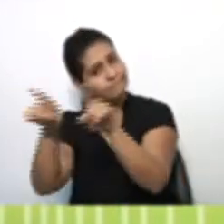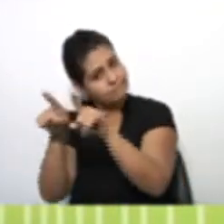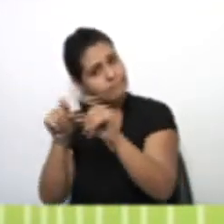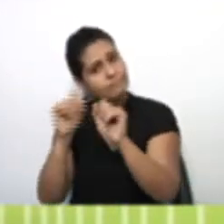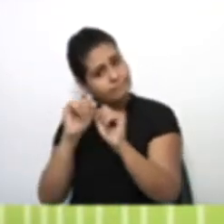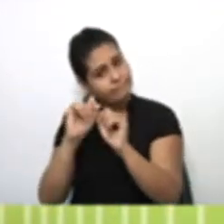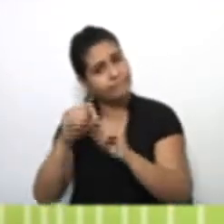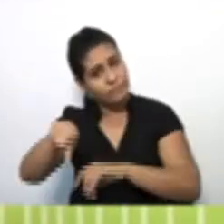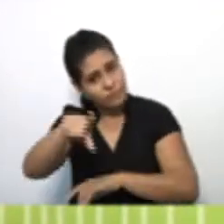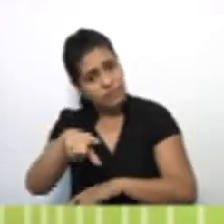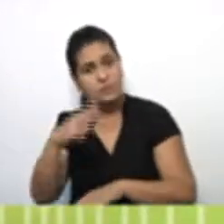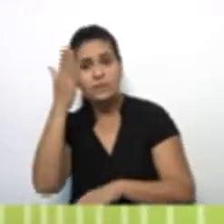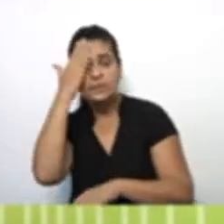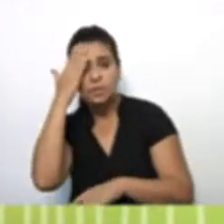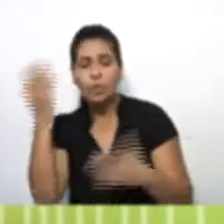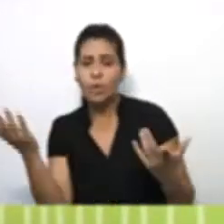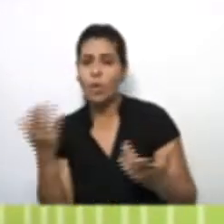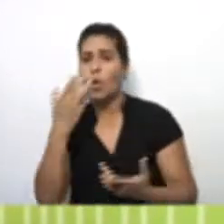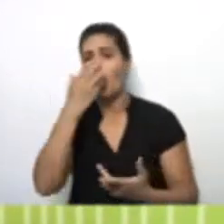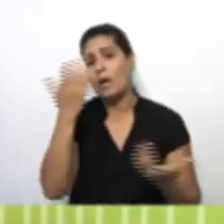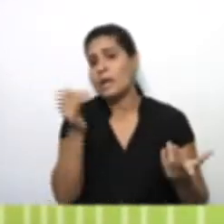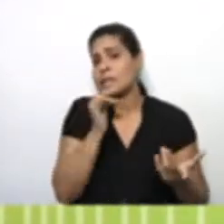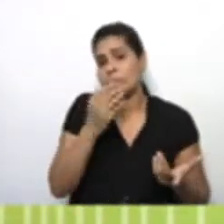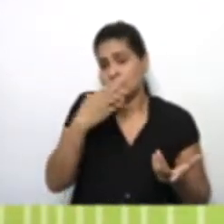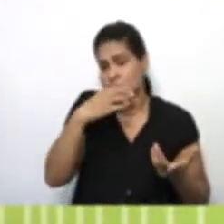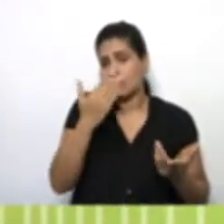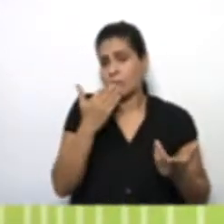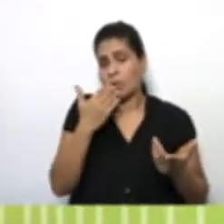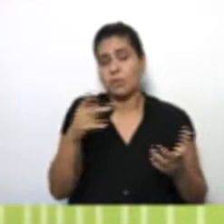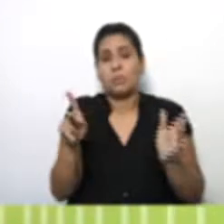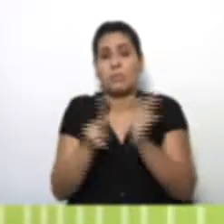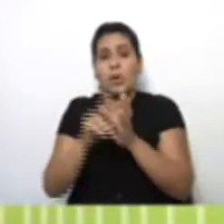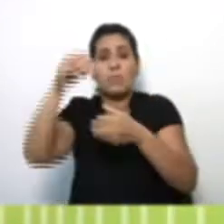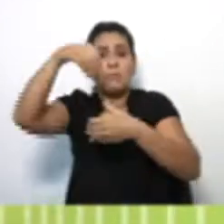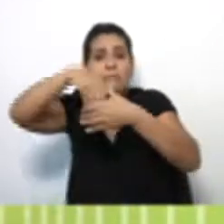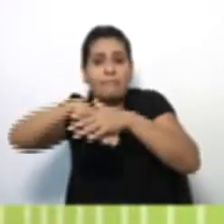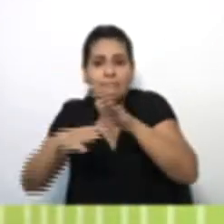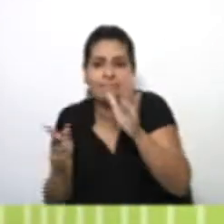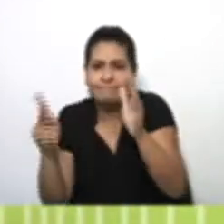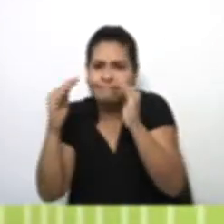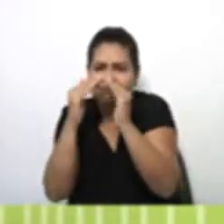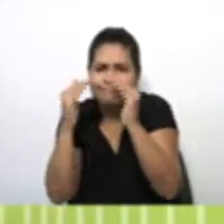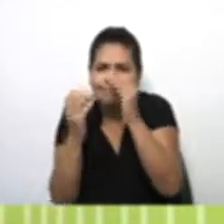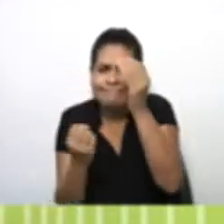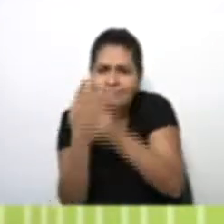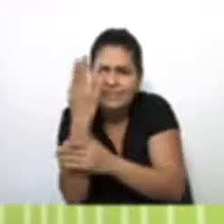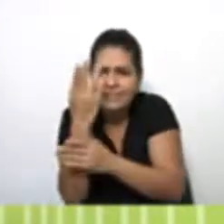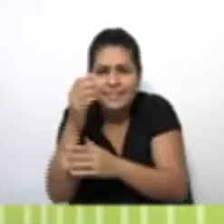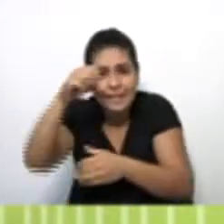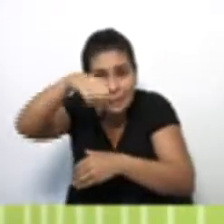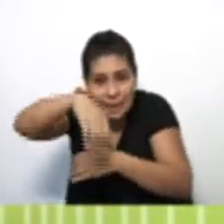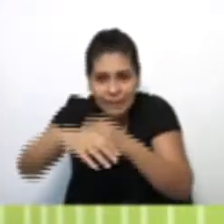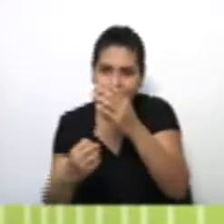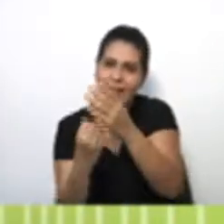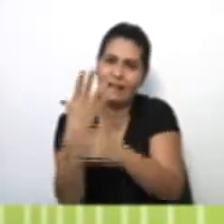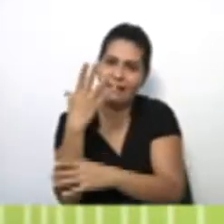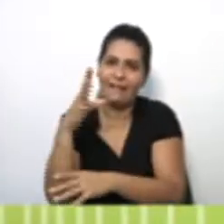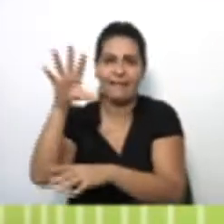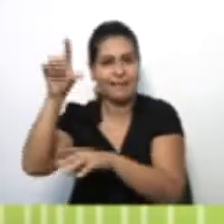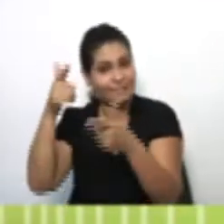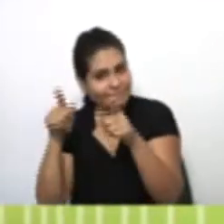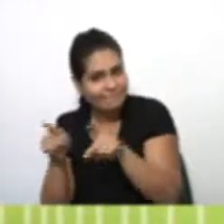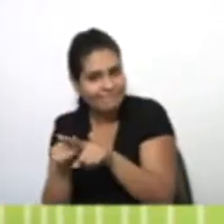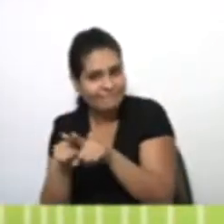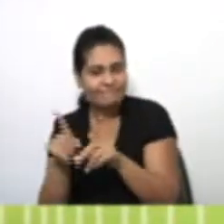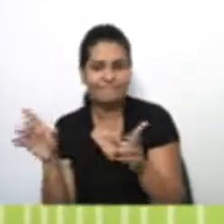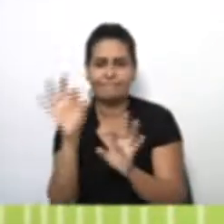né? Você também com certeza come alimentos aí que são plantados por você mesmo. Quem planta, colhe, não é verdade? Então,